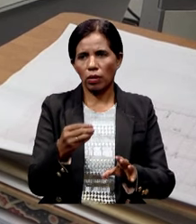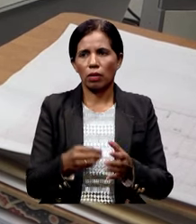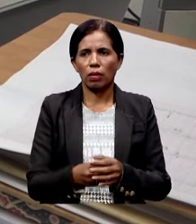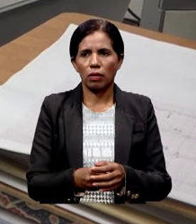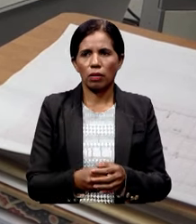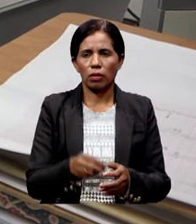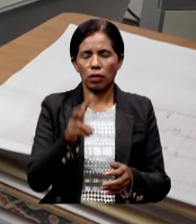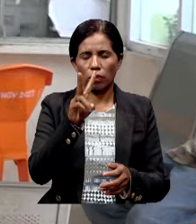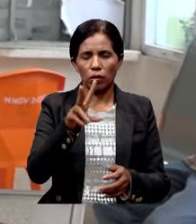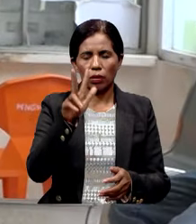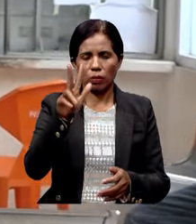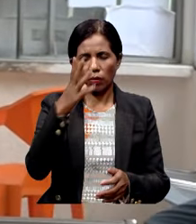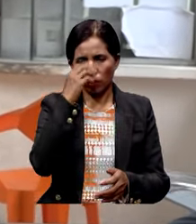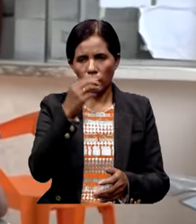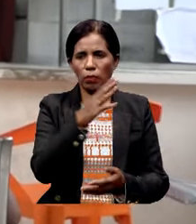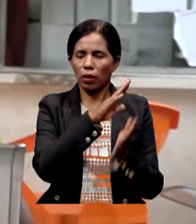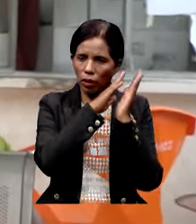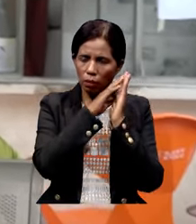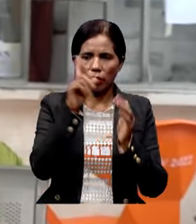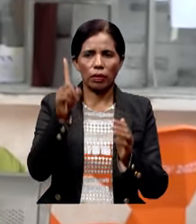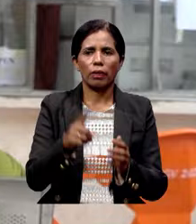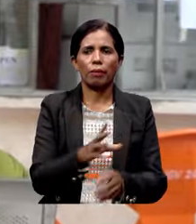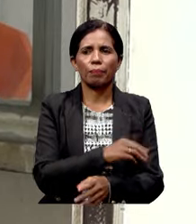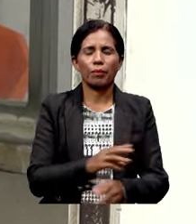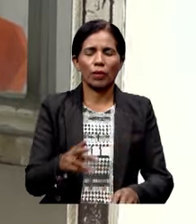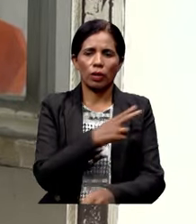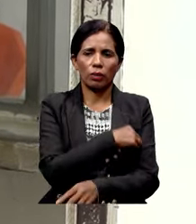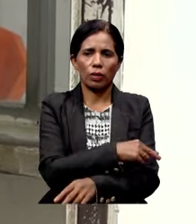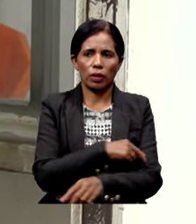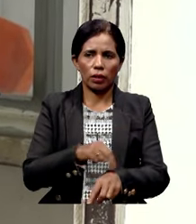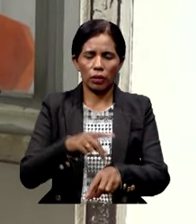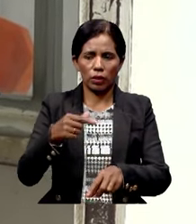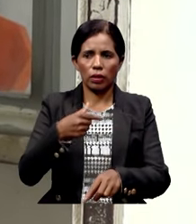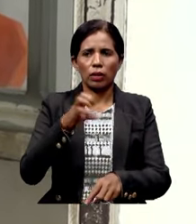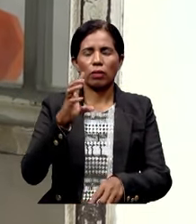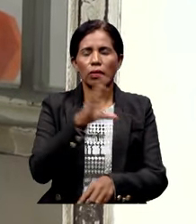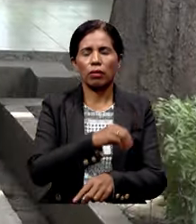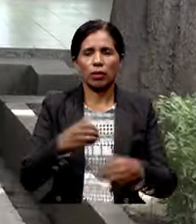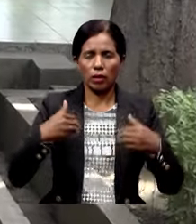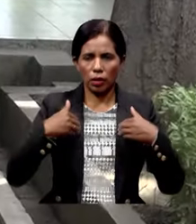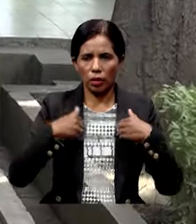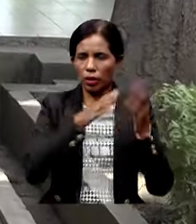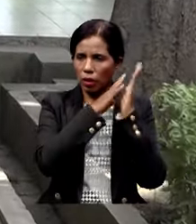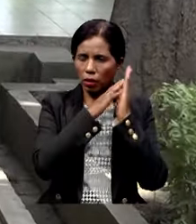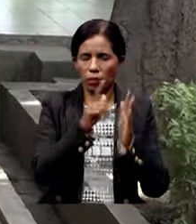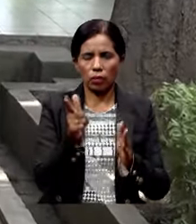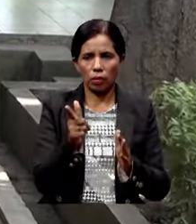irua, nem tudo toba a cama. Dada un ne sala emergência Hospital Nacional Guido Valadares e a deit camaro anulo recin, ba